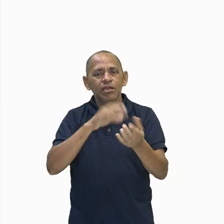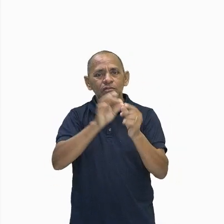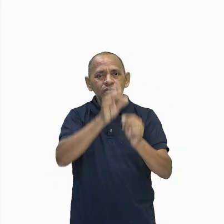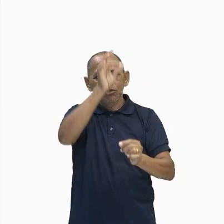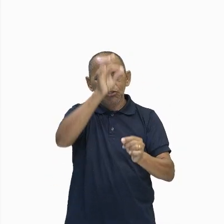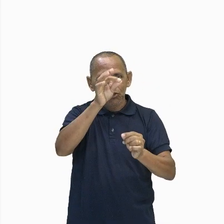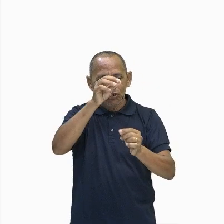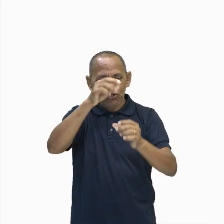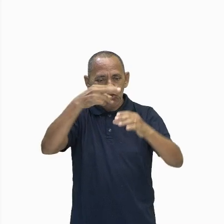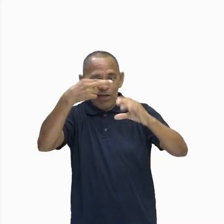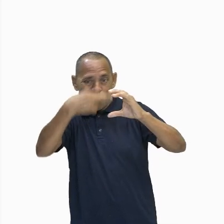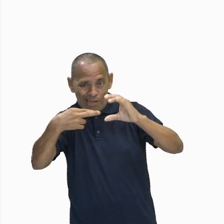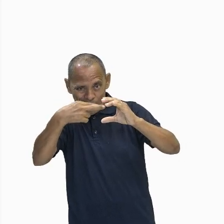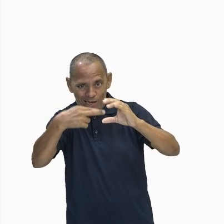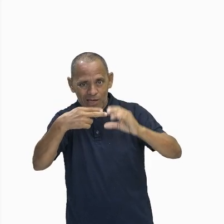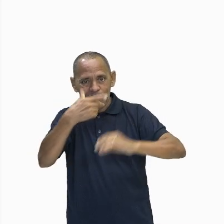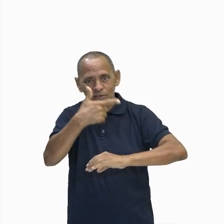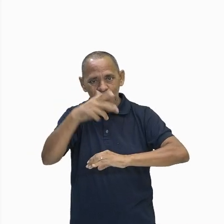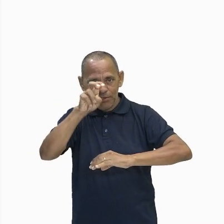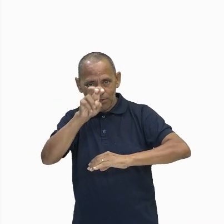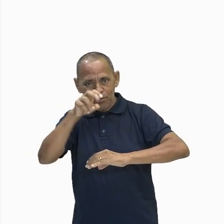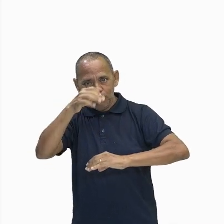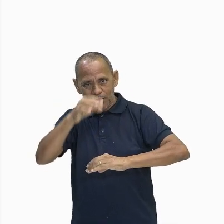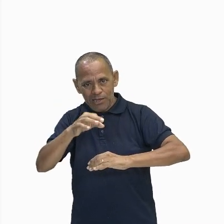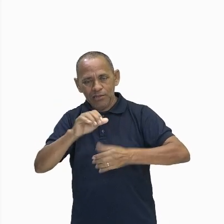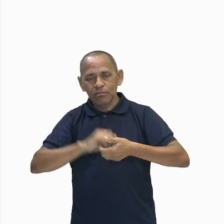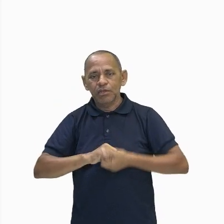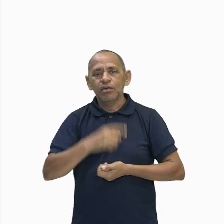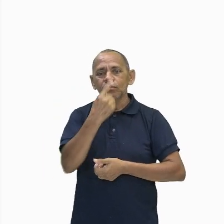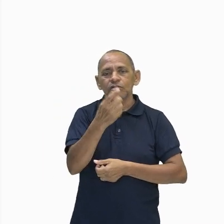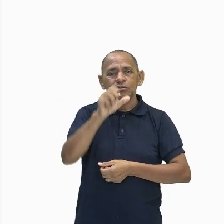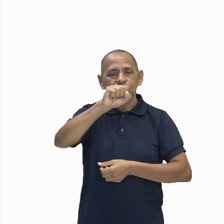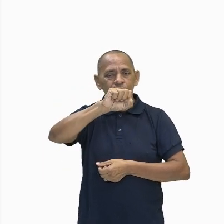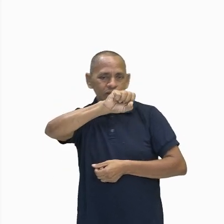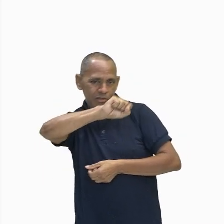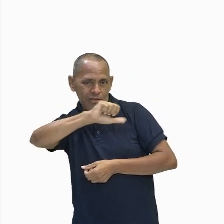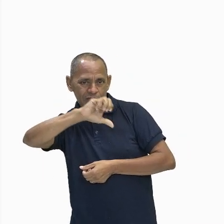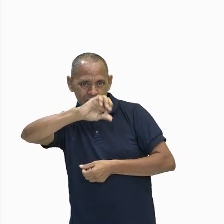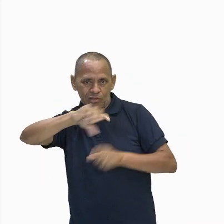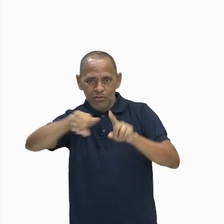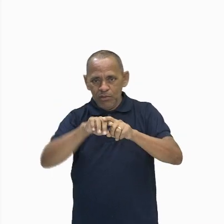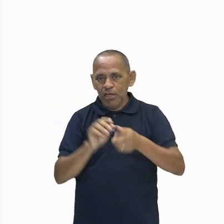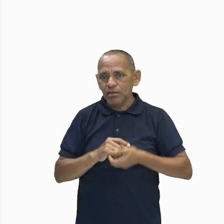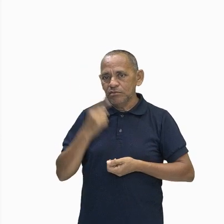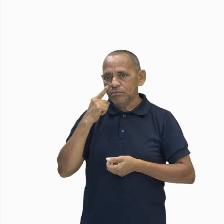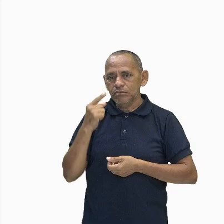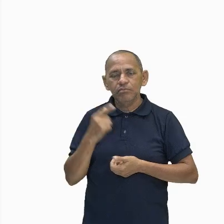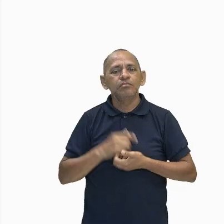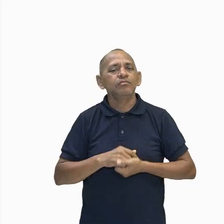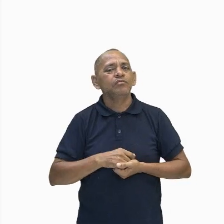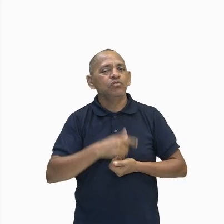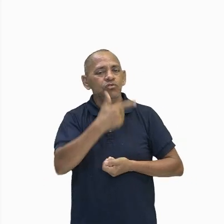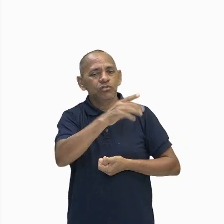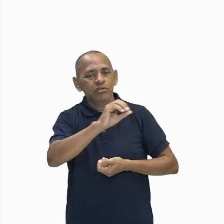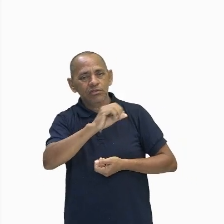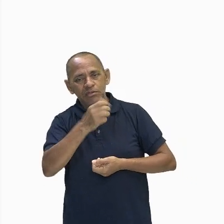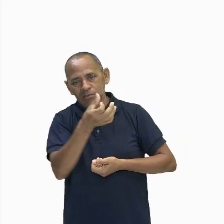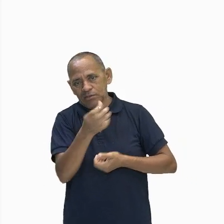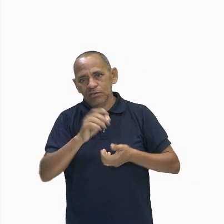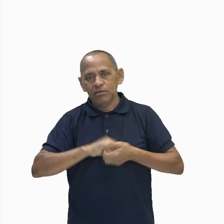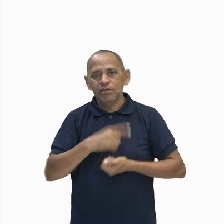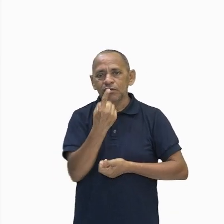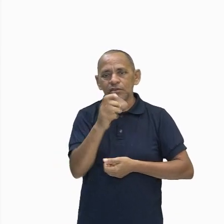Sua construção teve início em 1999 e sua inauguração em 15 de dezembro de 2006, com a exposição sobre a obra de